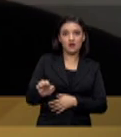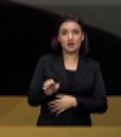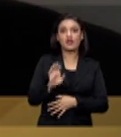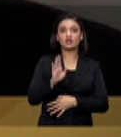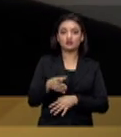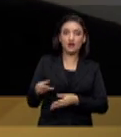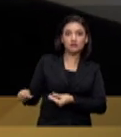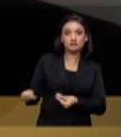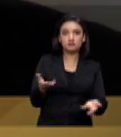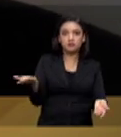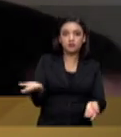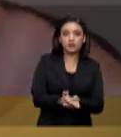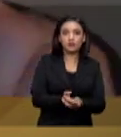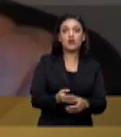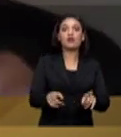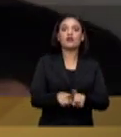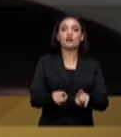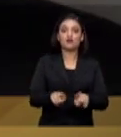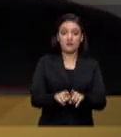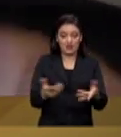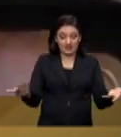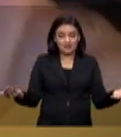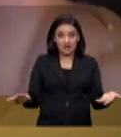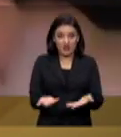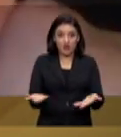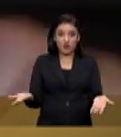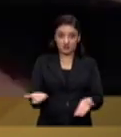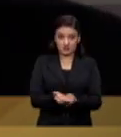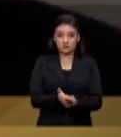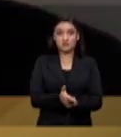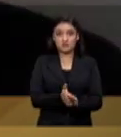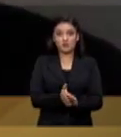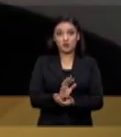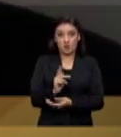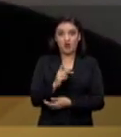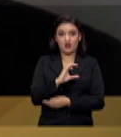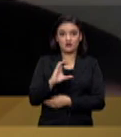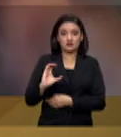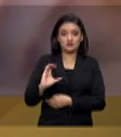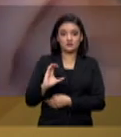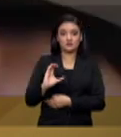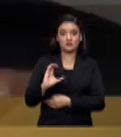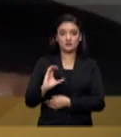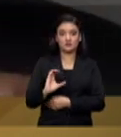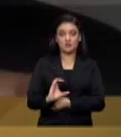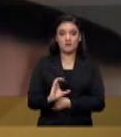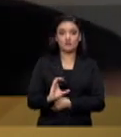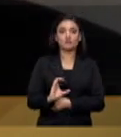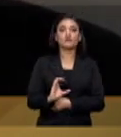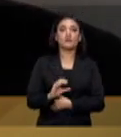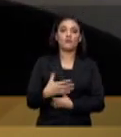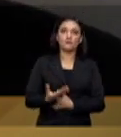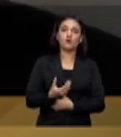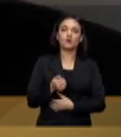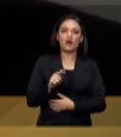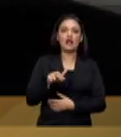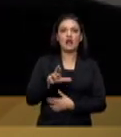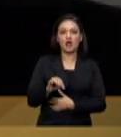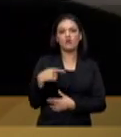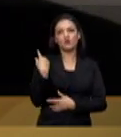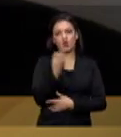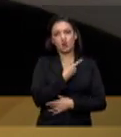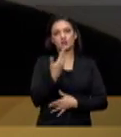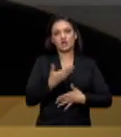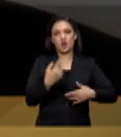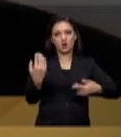aviados e, por fim, na presente impetração, ou seja, neste habeas corpus, de cujos agravos estamos aqui